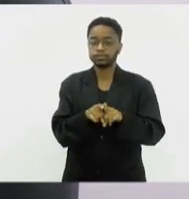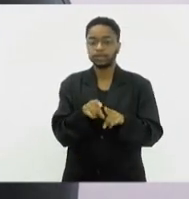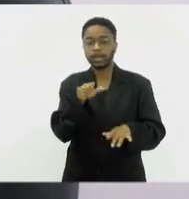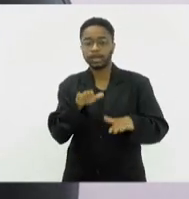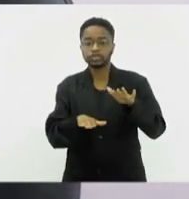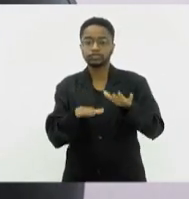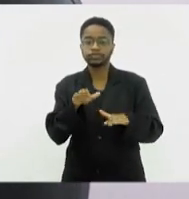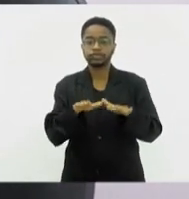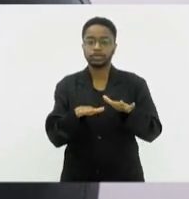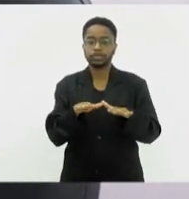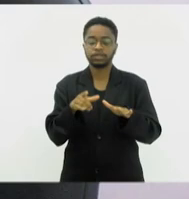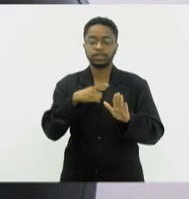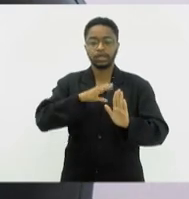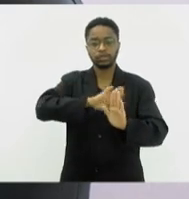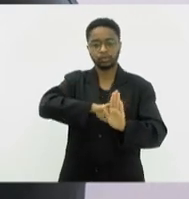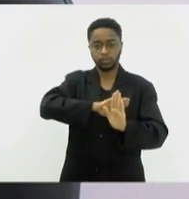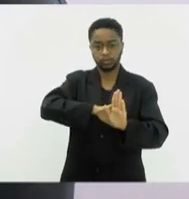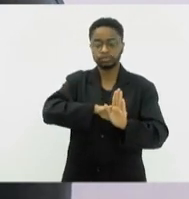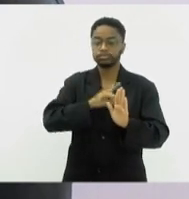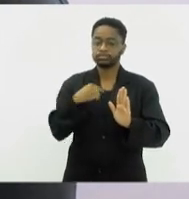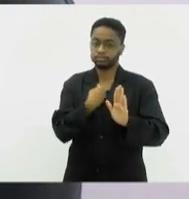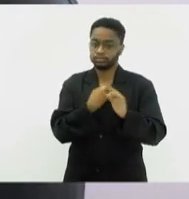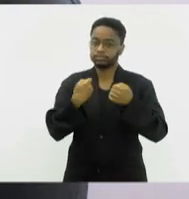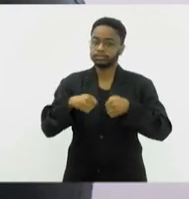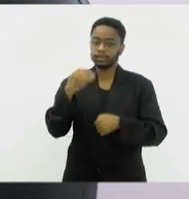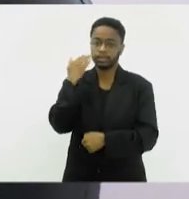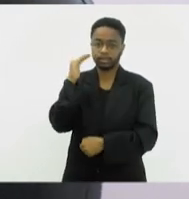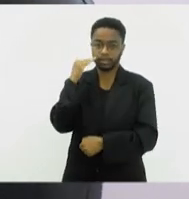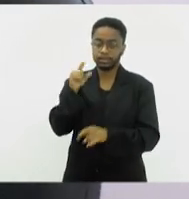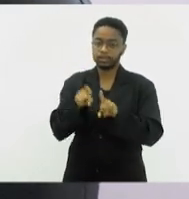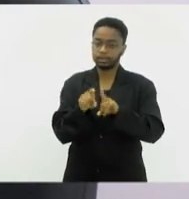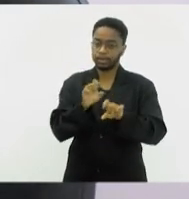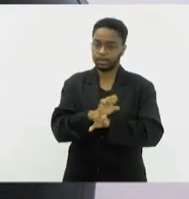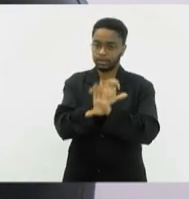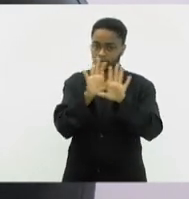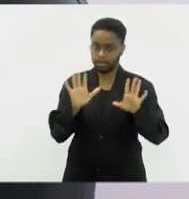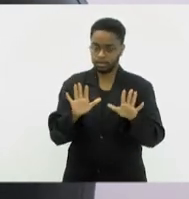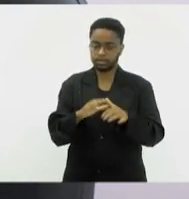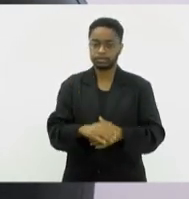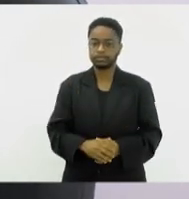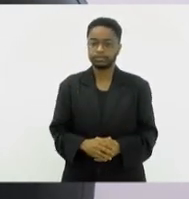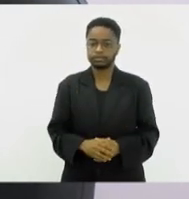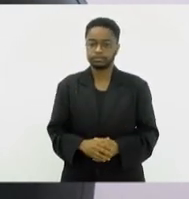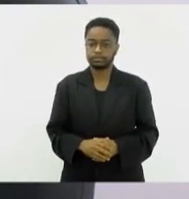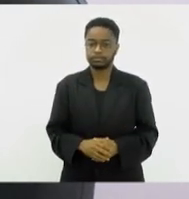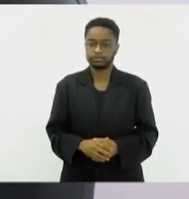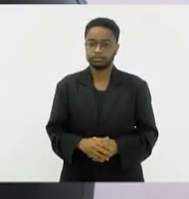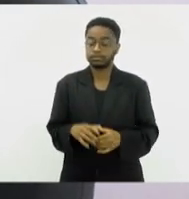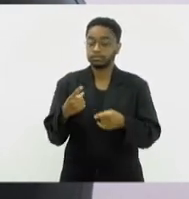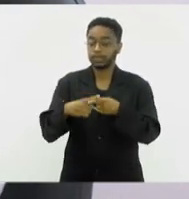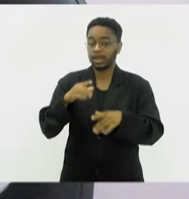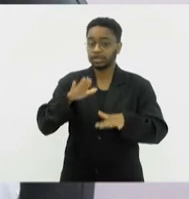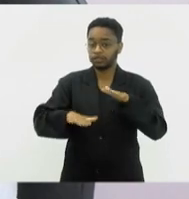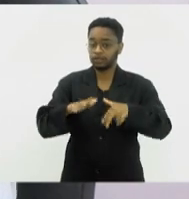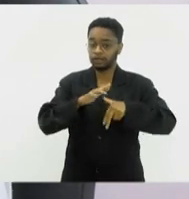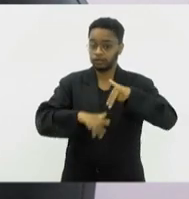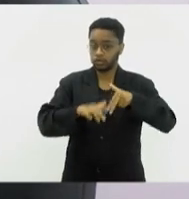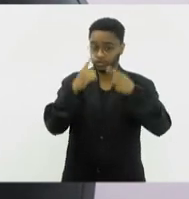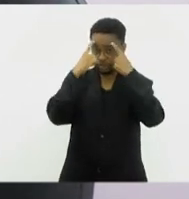é levada por questões ideológicas, a gente precisa entender isso também de maneira muito clara. Às vezes, violência de